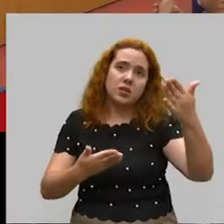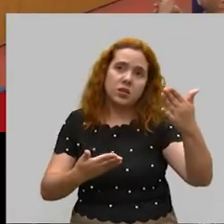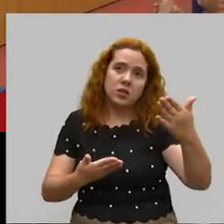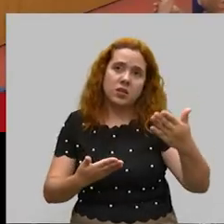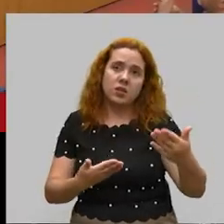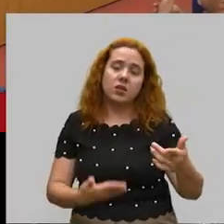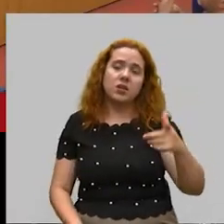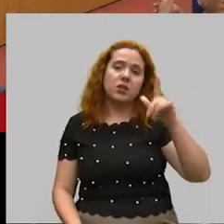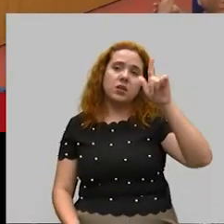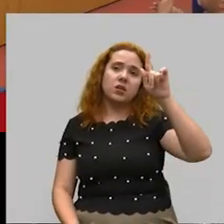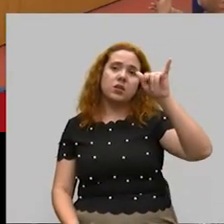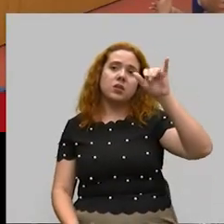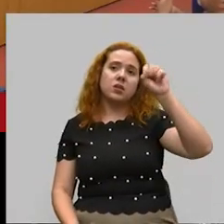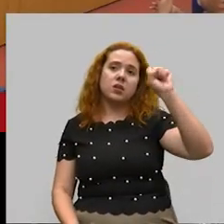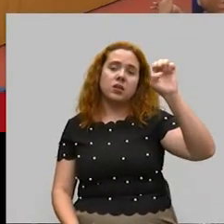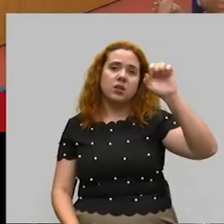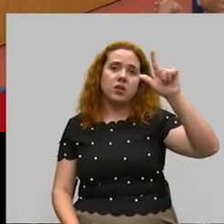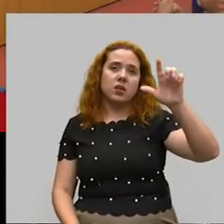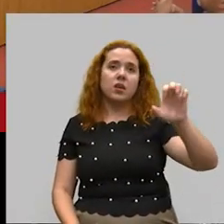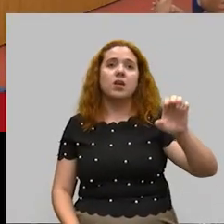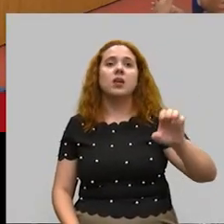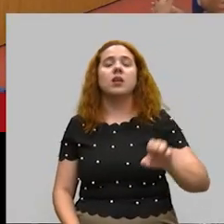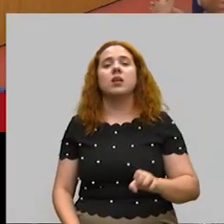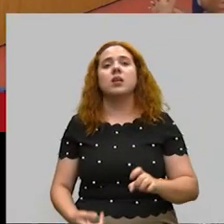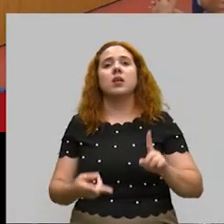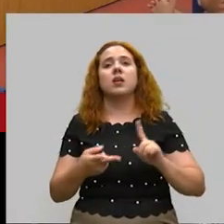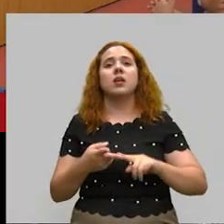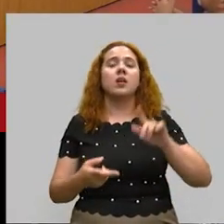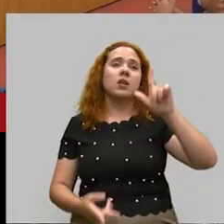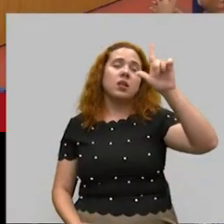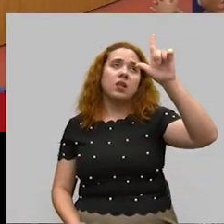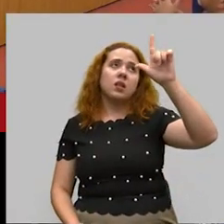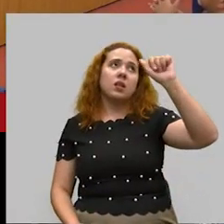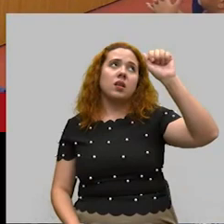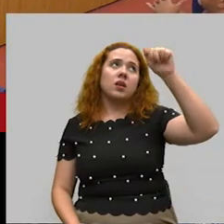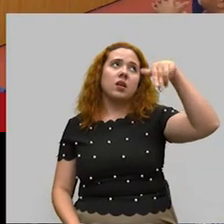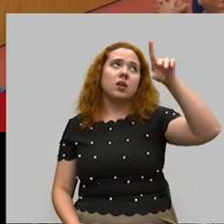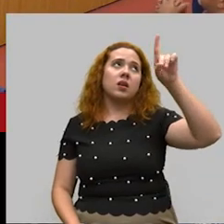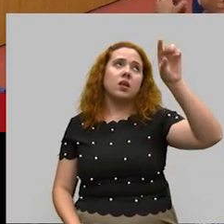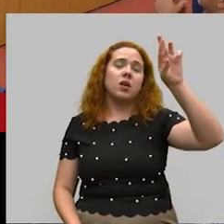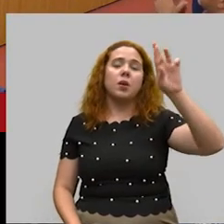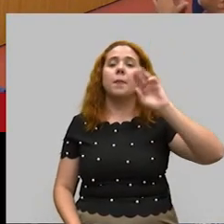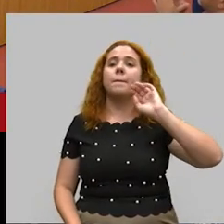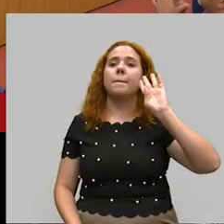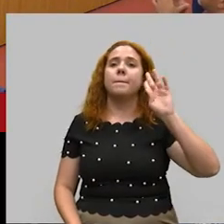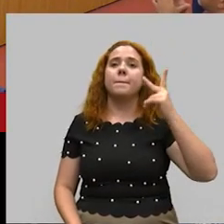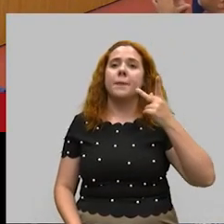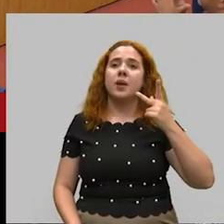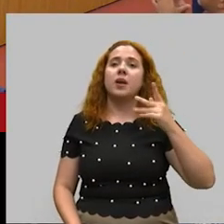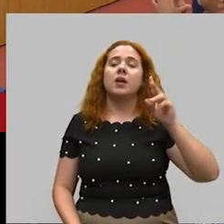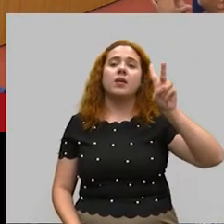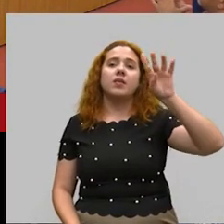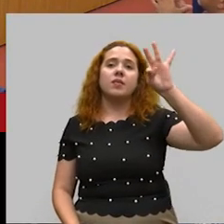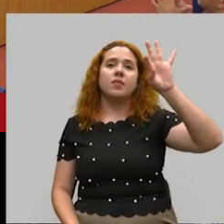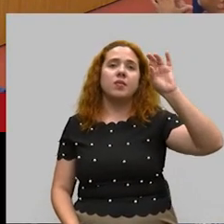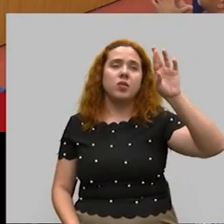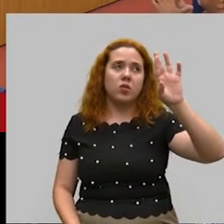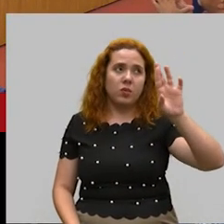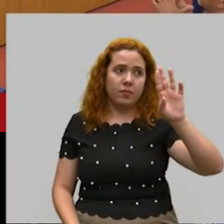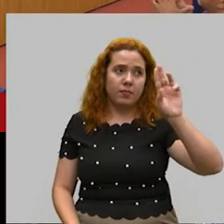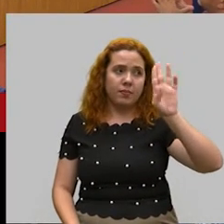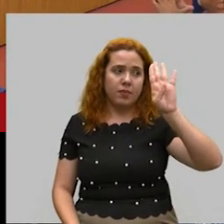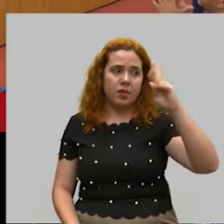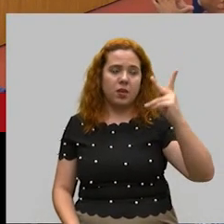Gisélia de Sete Lagoas o Leandro do Instituto Federal de Minas Gerais que é de Belo Horizonte o vor de Belo Horizonte